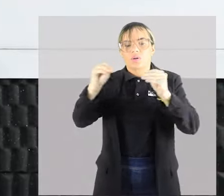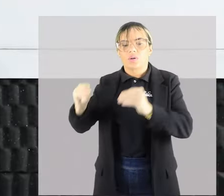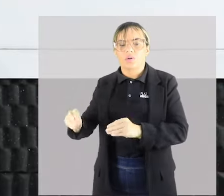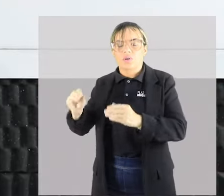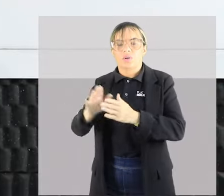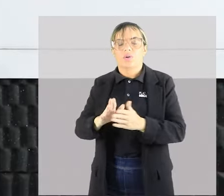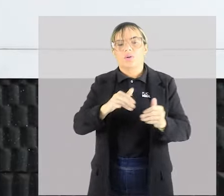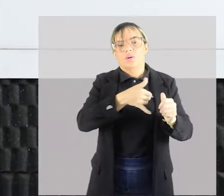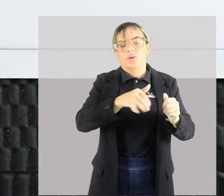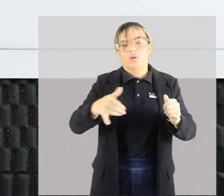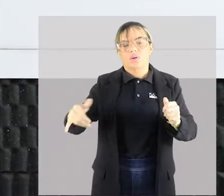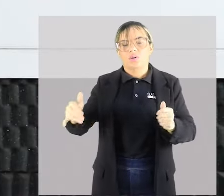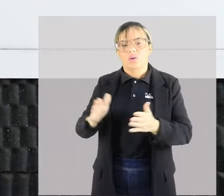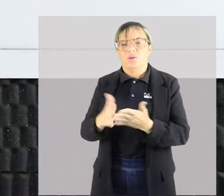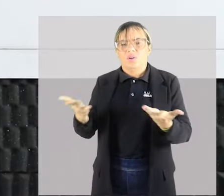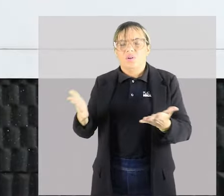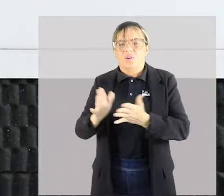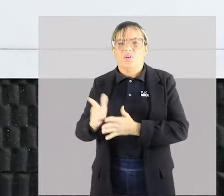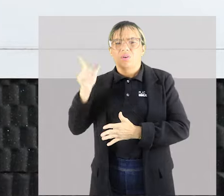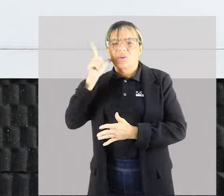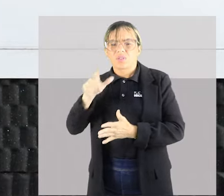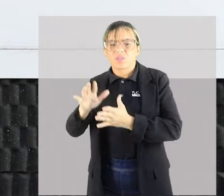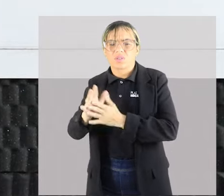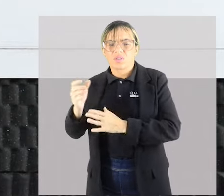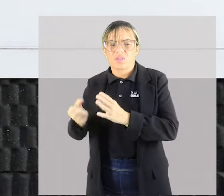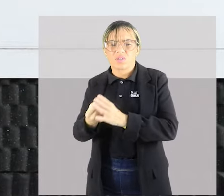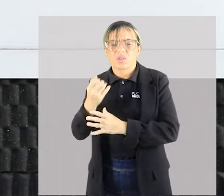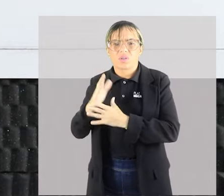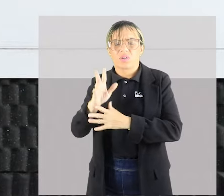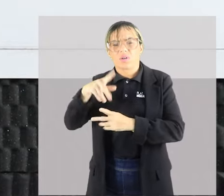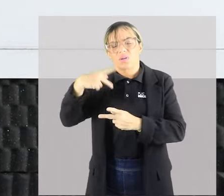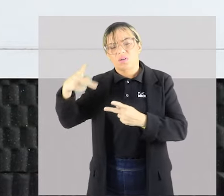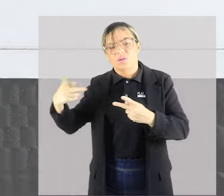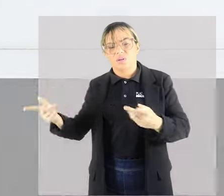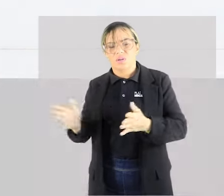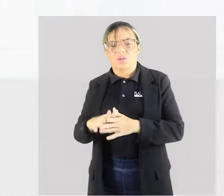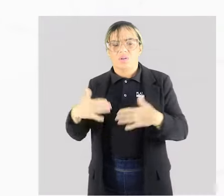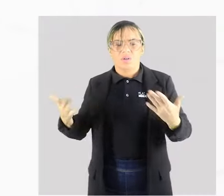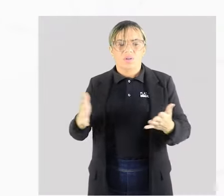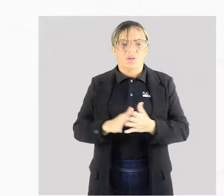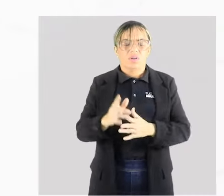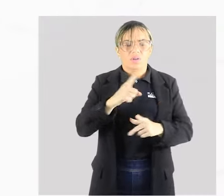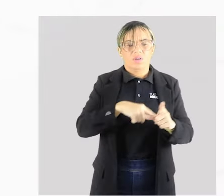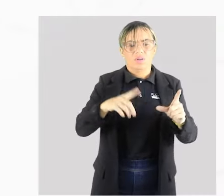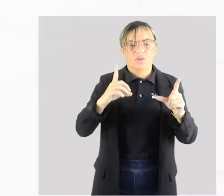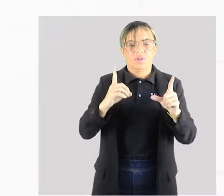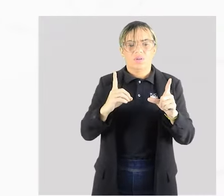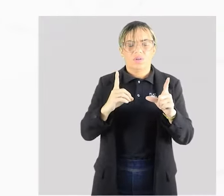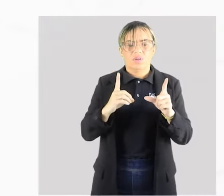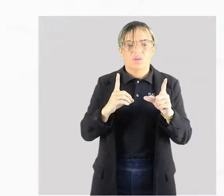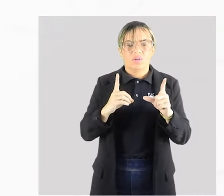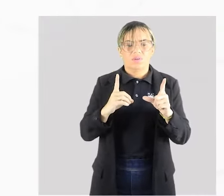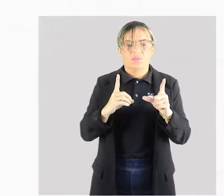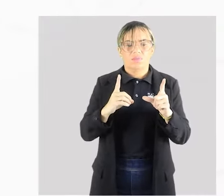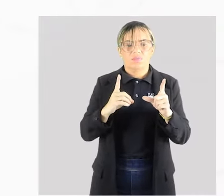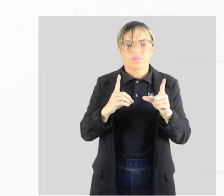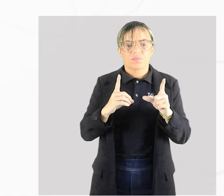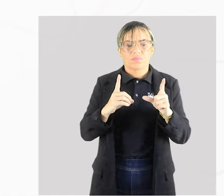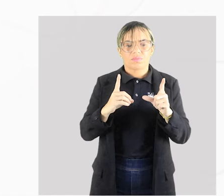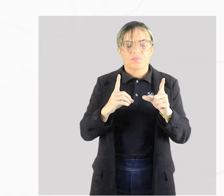os aminoácidos eu vou conseguir formar uma proteína não vou né na letra D fala o transporte de